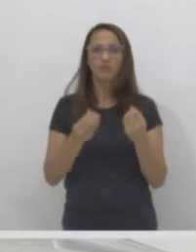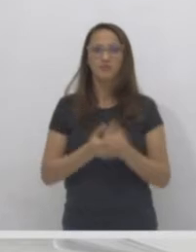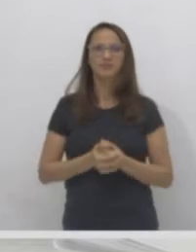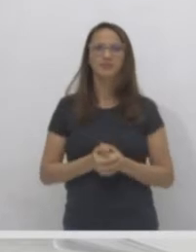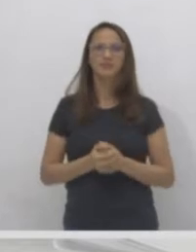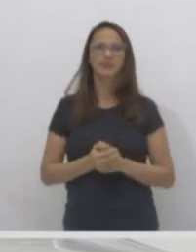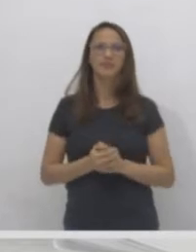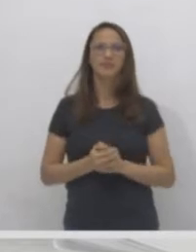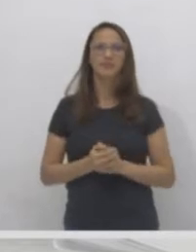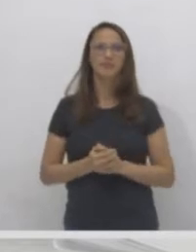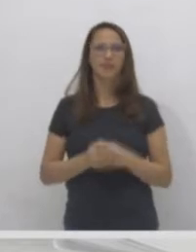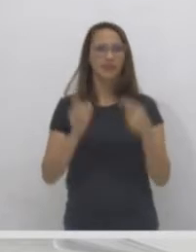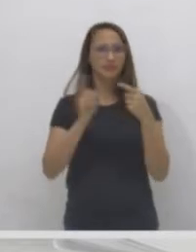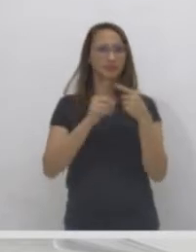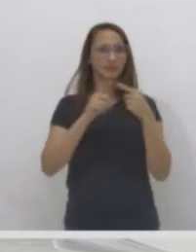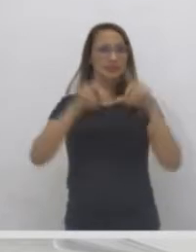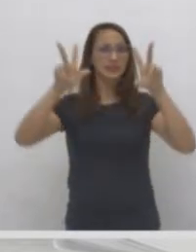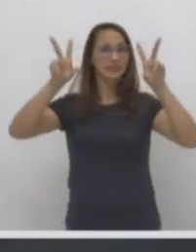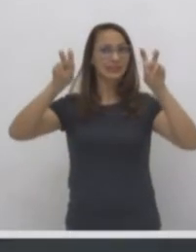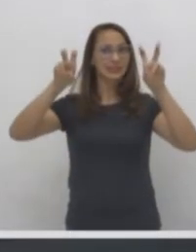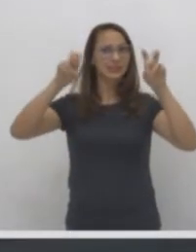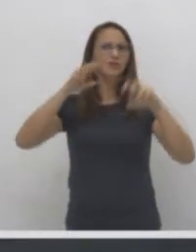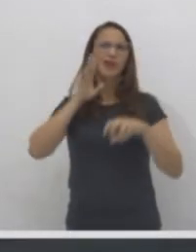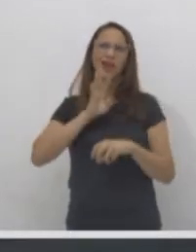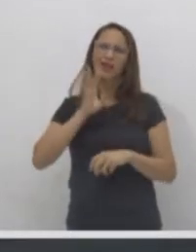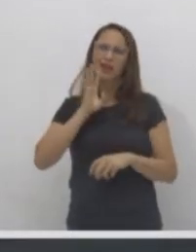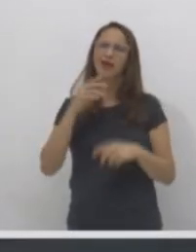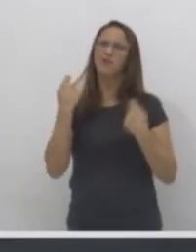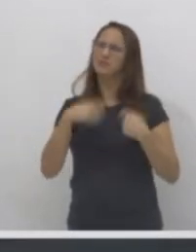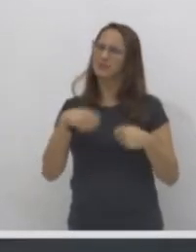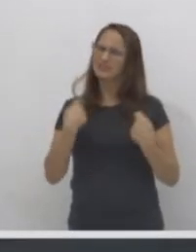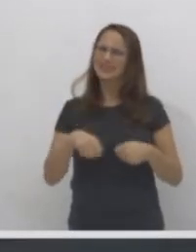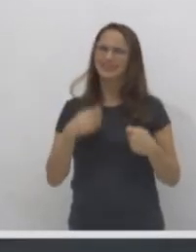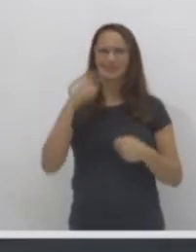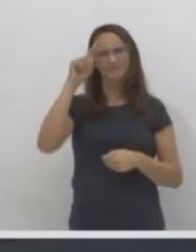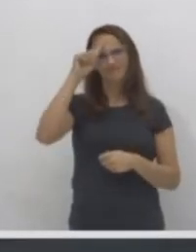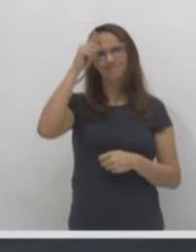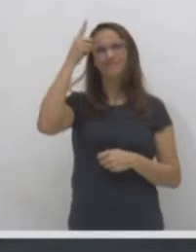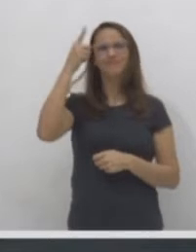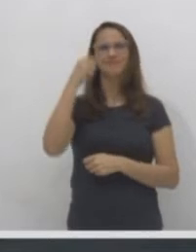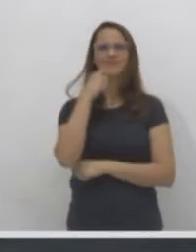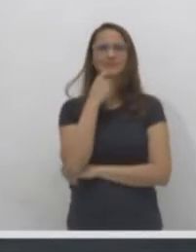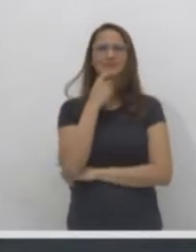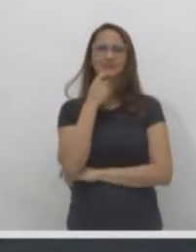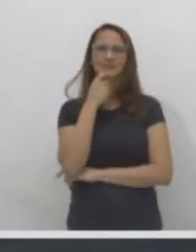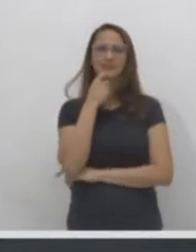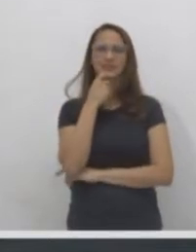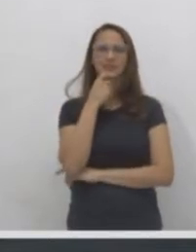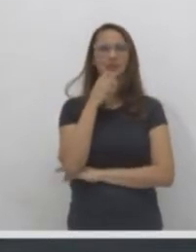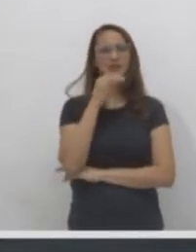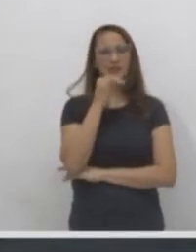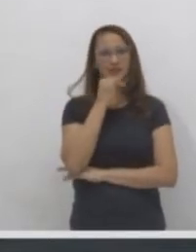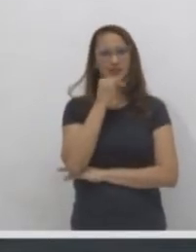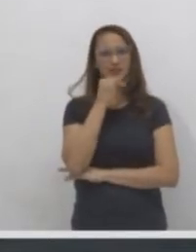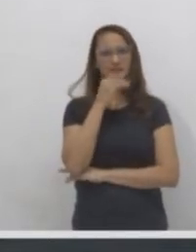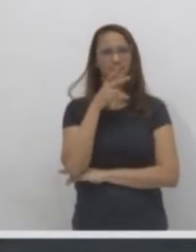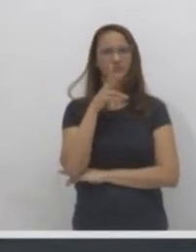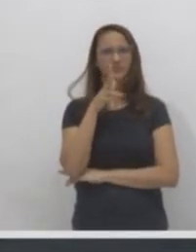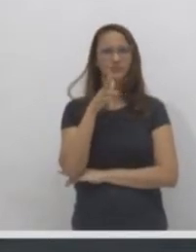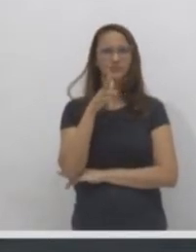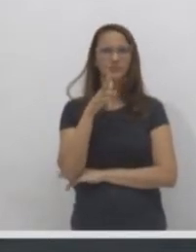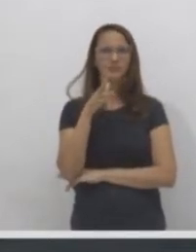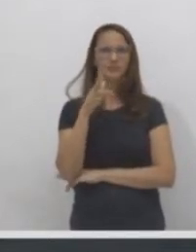título. Você precisa pensar num título bem legal para a sua fábula. Perceba, quando preparei essa aula,